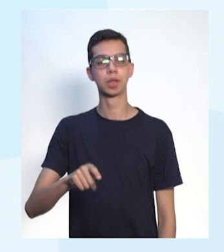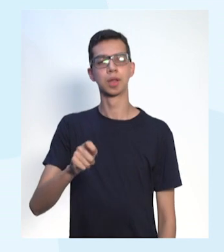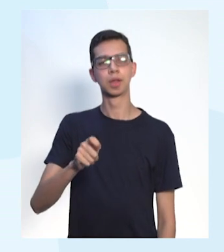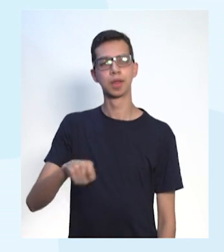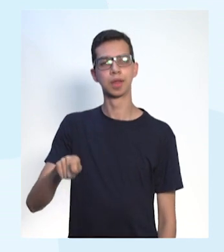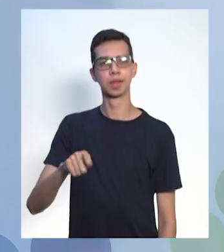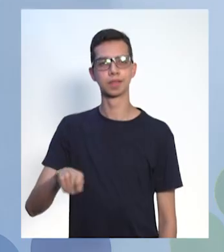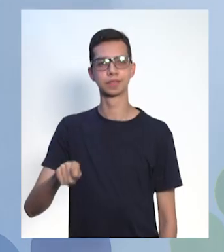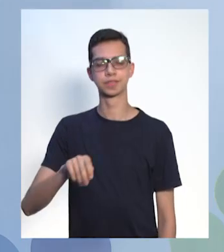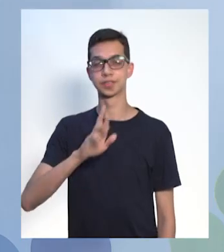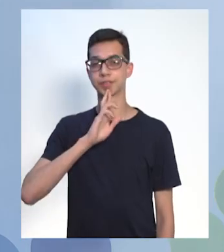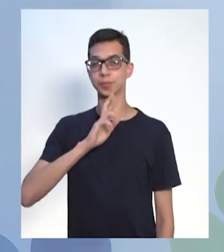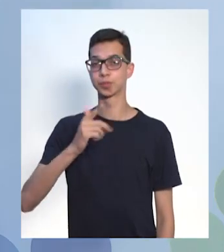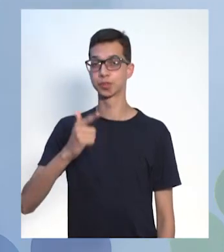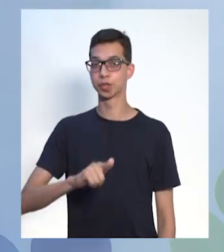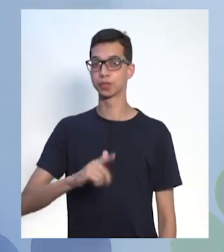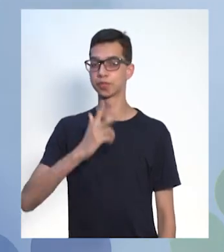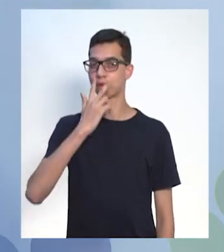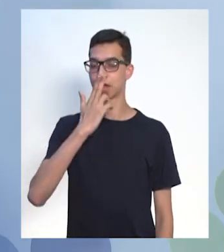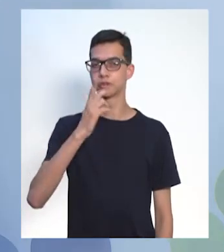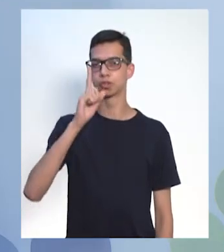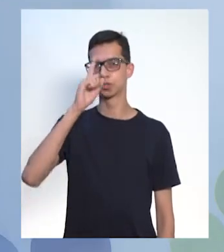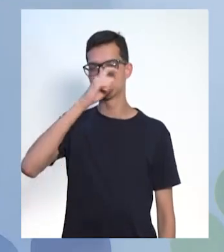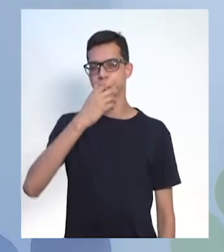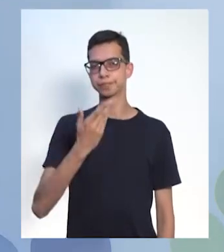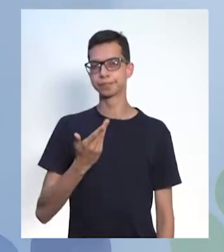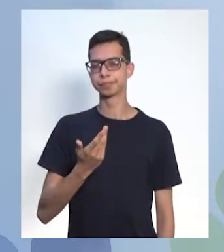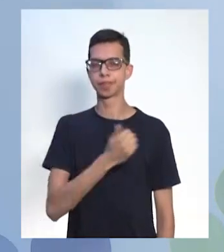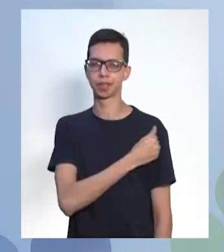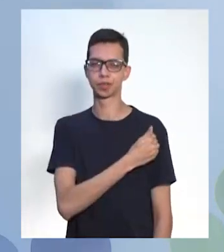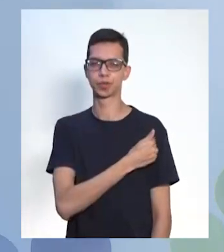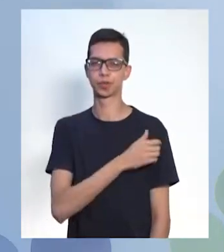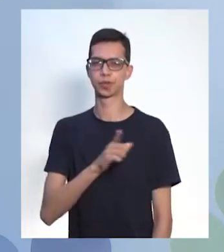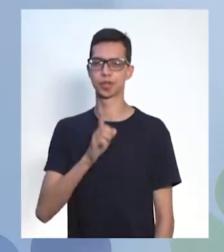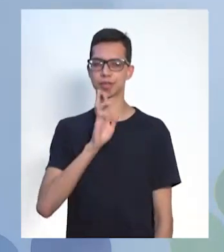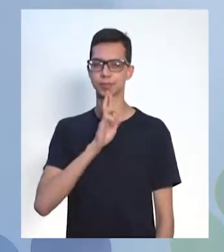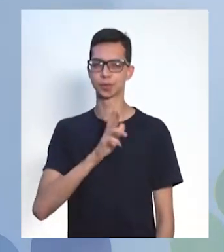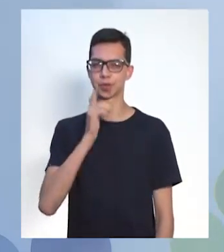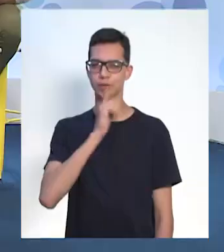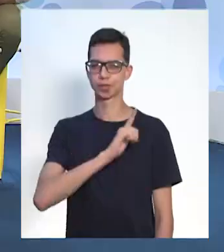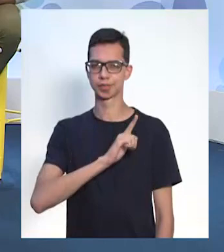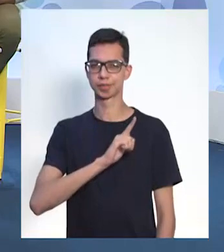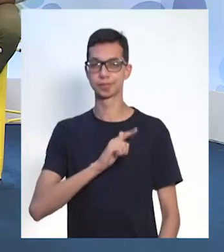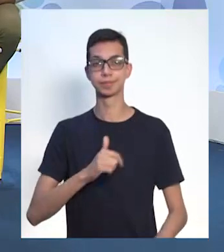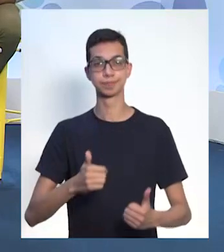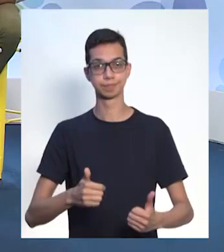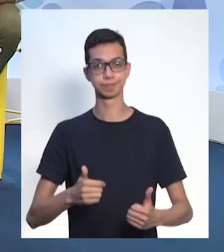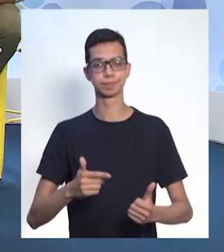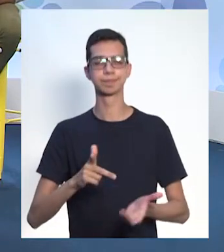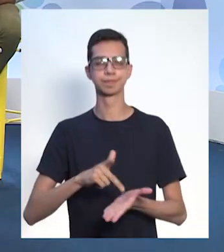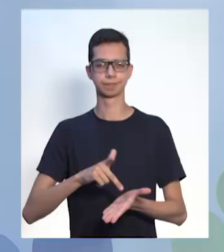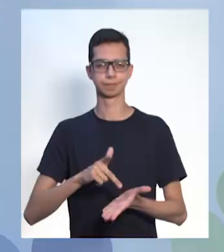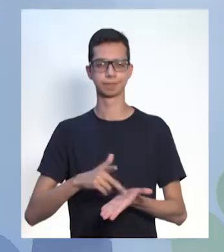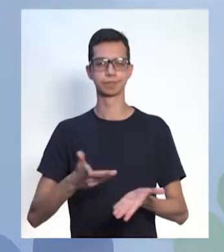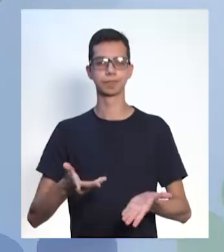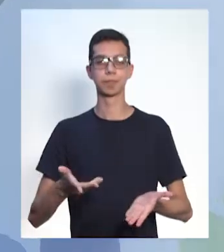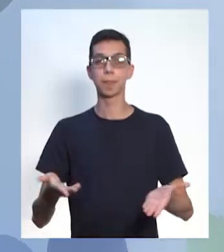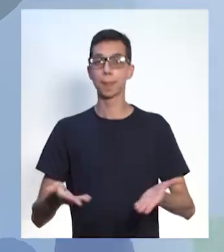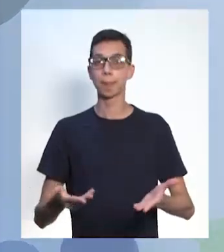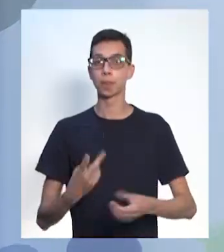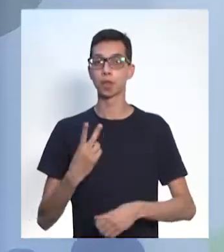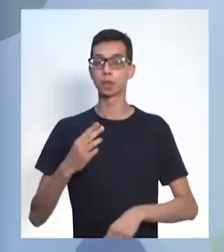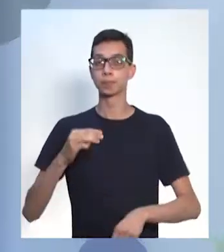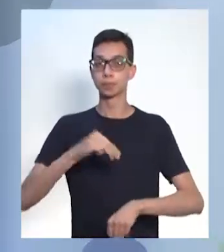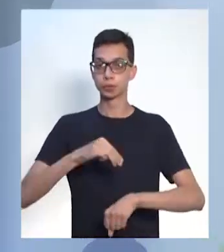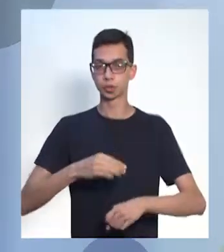ou reescrever a resposta do que os alunos encontrarem a resposta para essas perguntas, né? Isso, tranquilo. Então, 2 minutos e aí, vai ser rock para